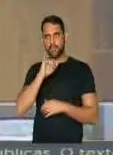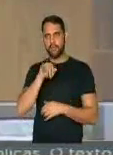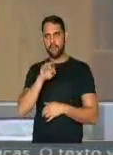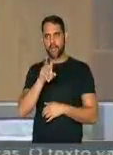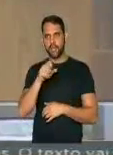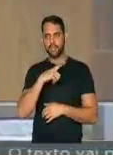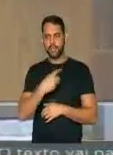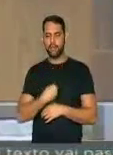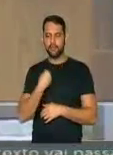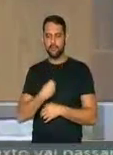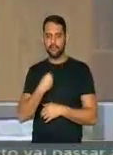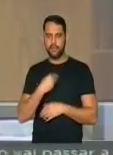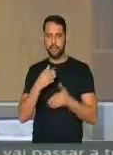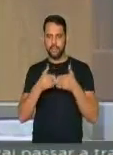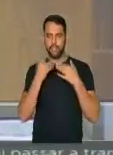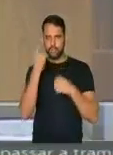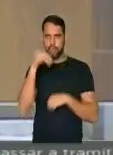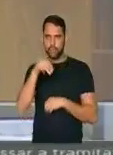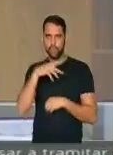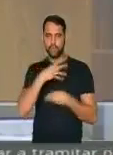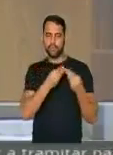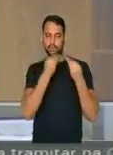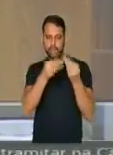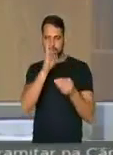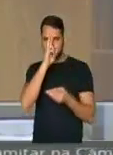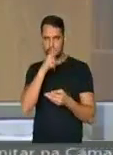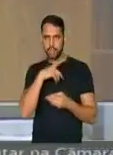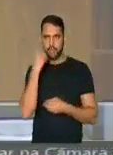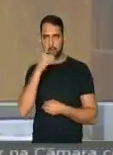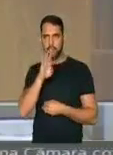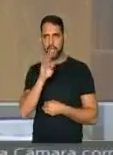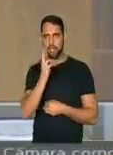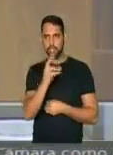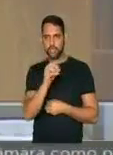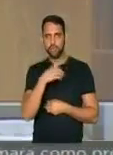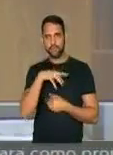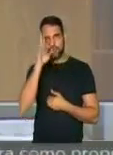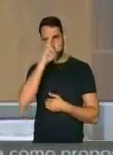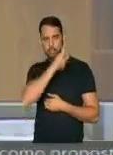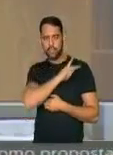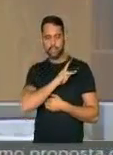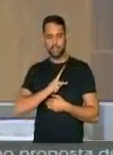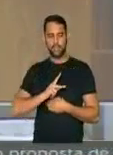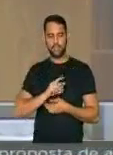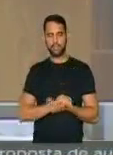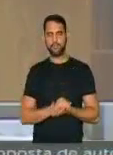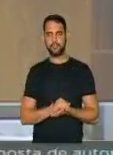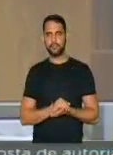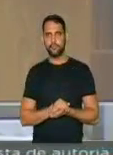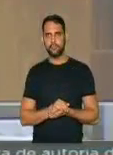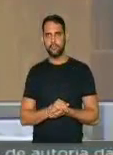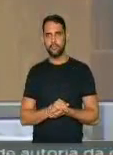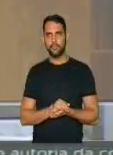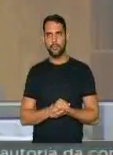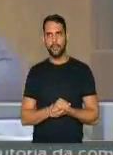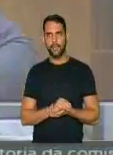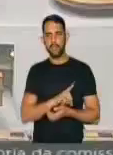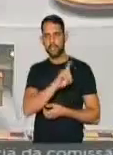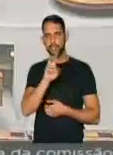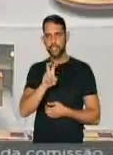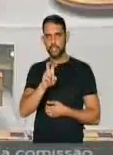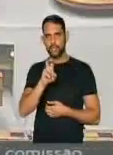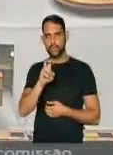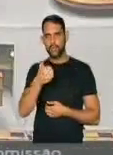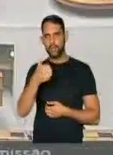Eva já havia pedido um minuto concel da vossa excelência Deputado Betinho também senhor presidente entre os dias 5 agora e